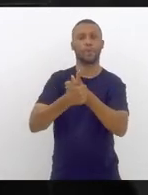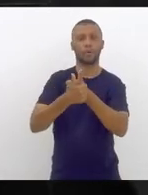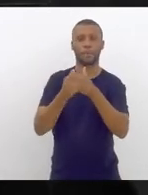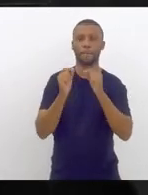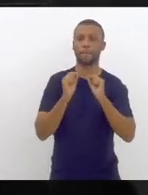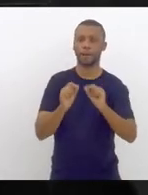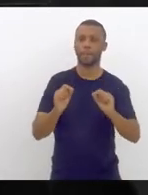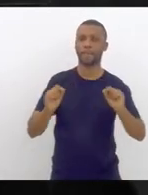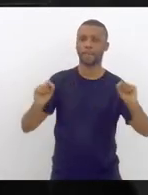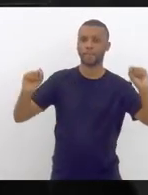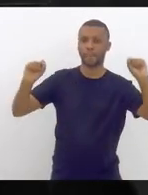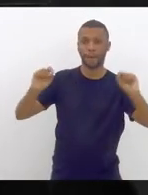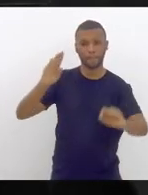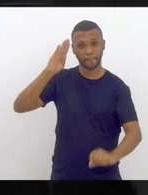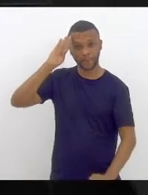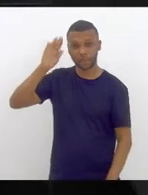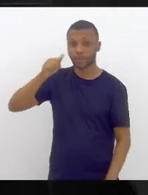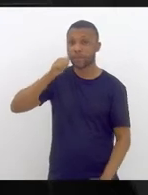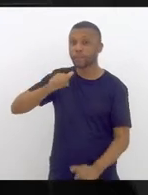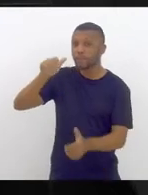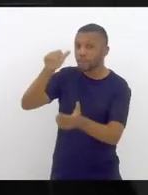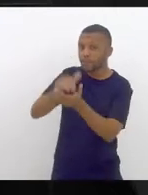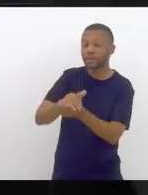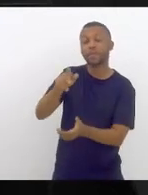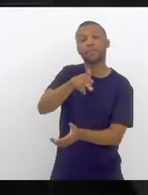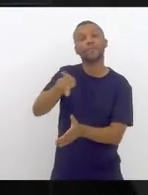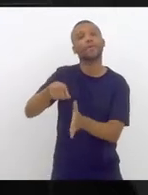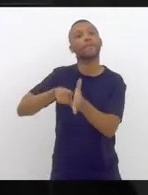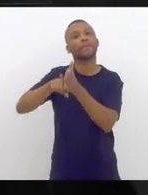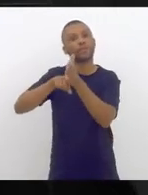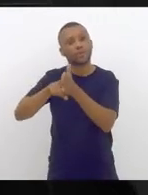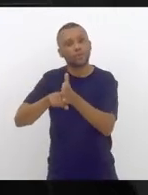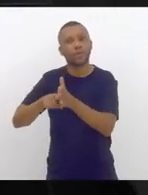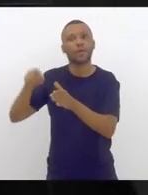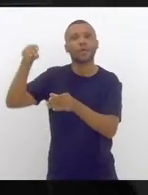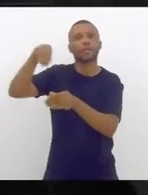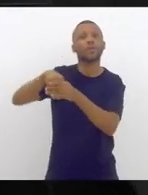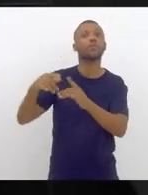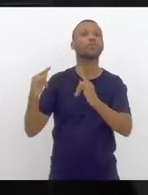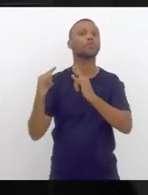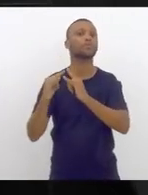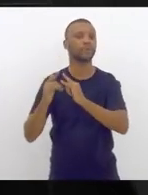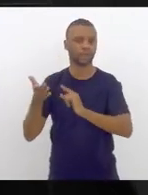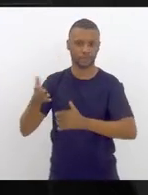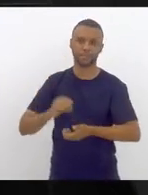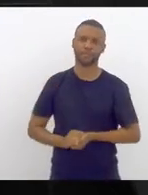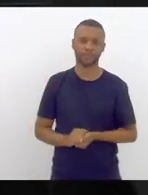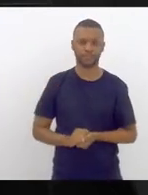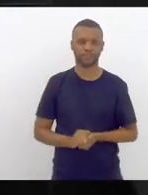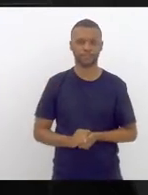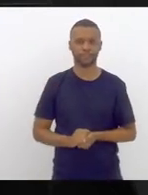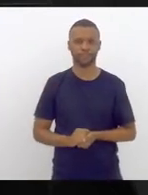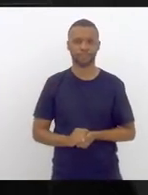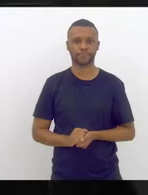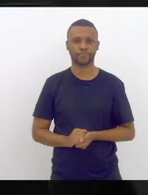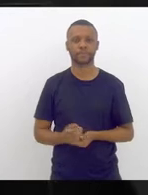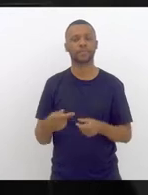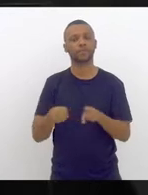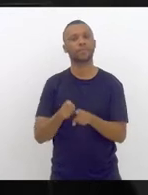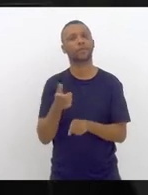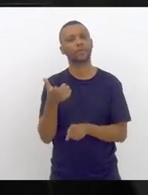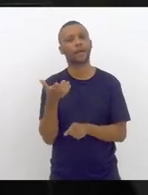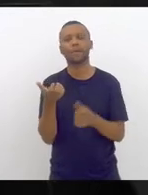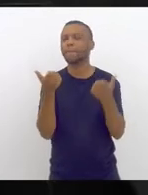inclusive entre eles a minha esposa que a professora e do Instituto Nacional de Educação de surdos é quero também